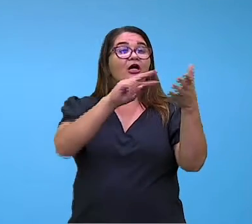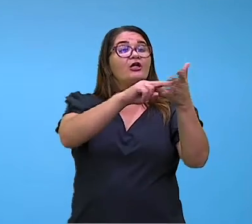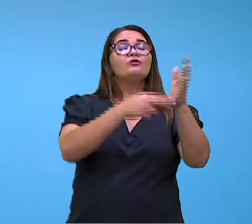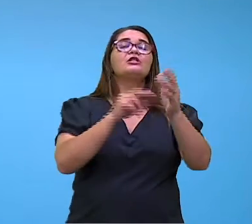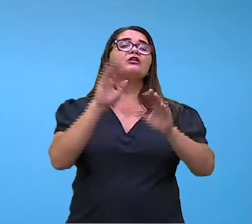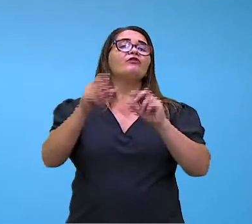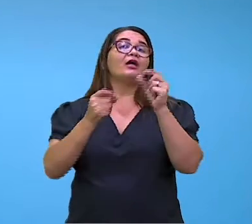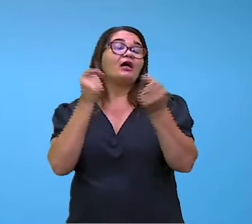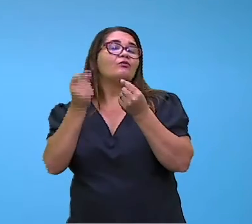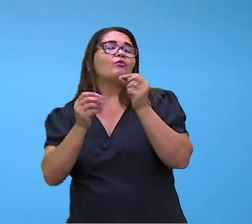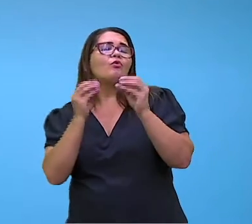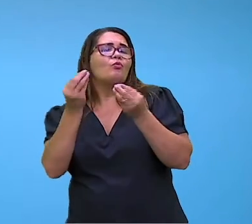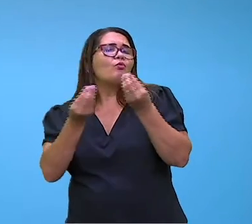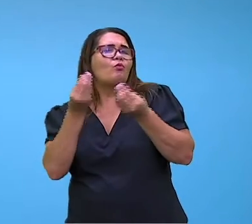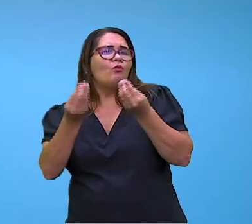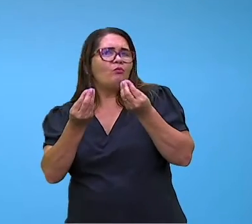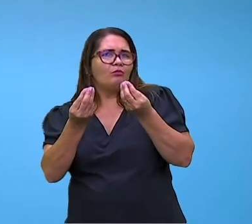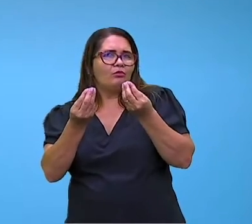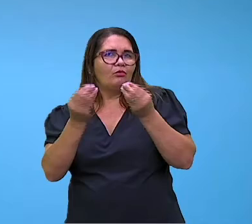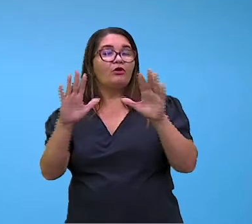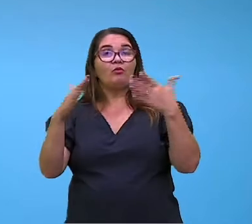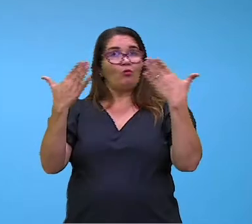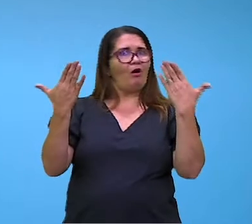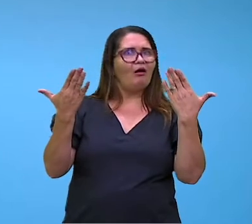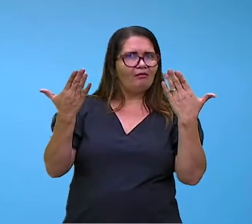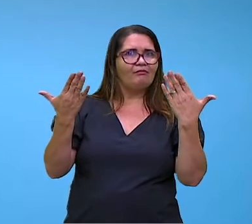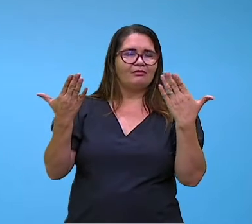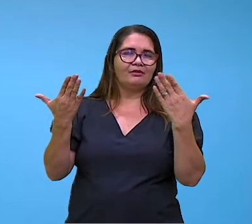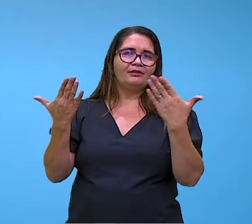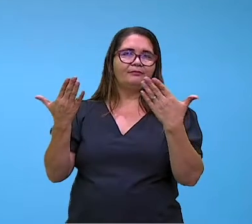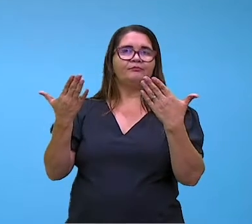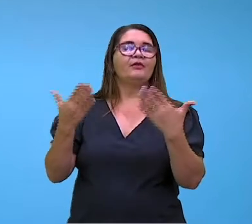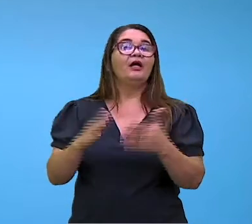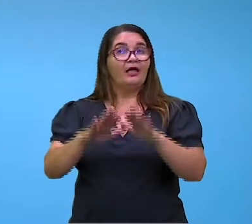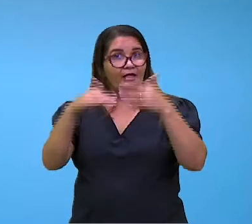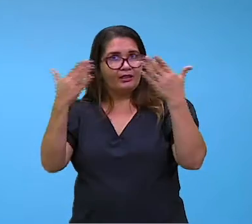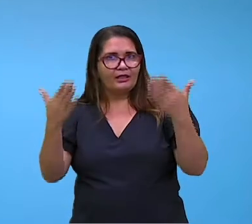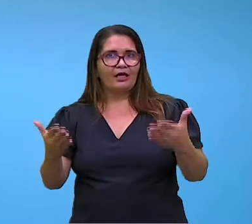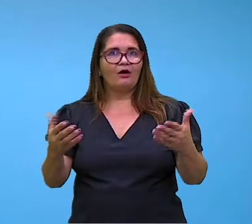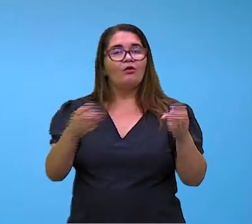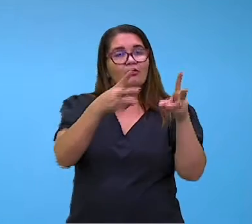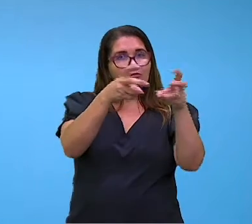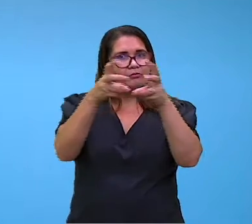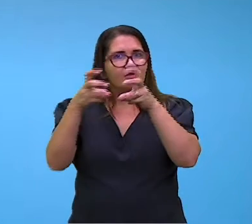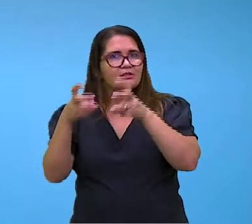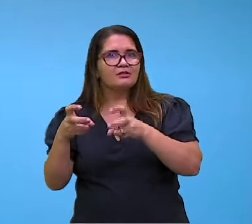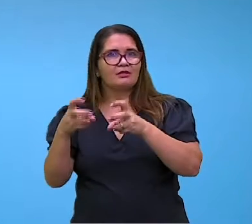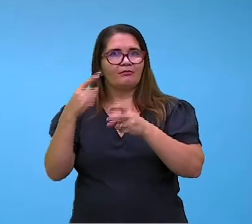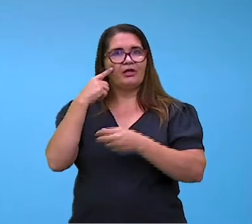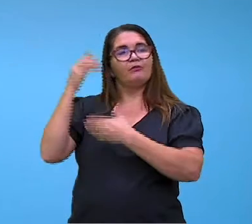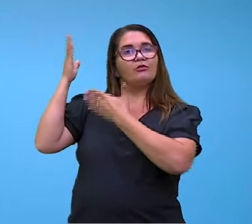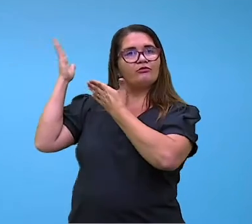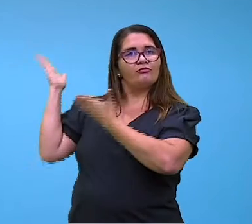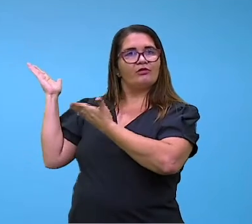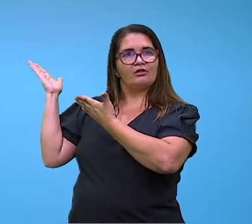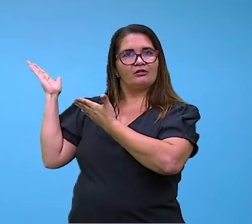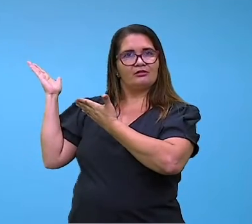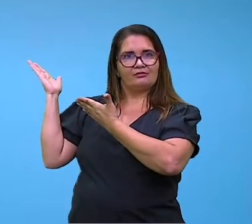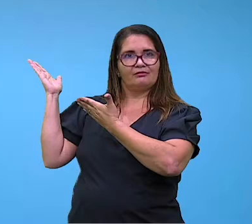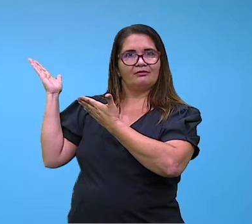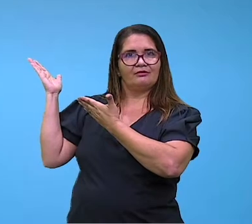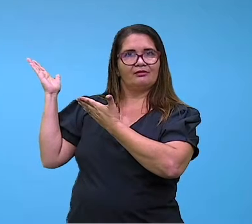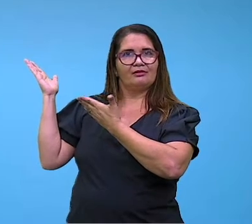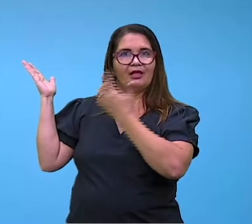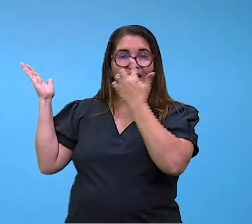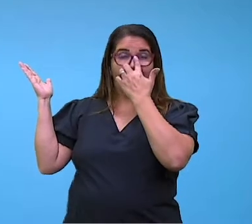nós tivemos aí duas palavras, dois false friends, que é o realize and